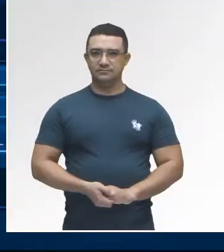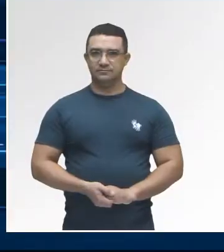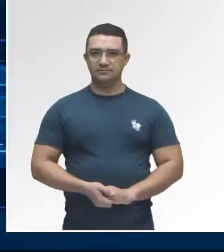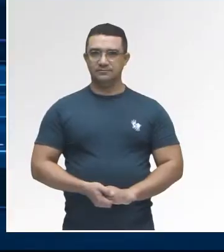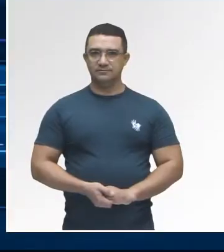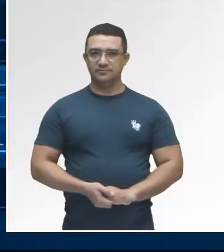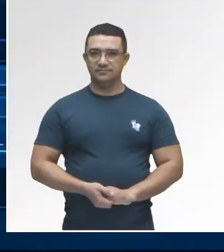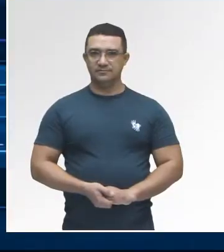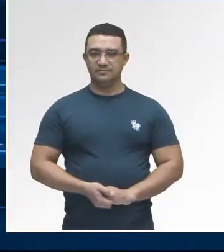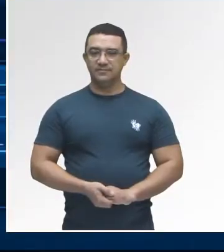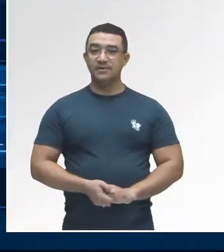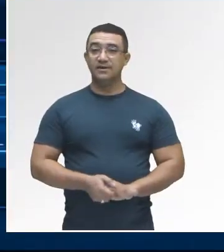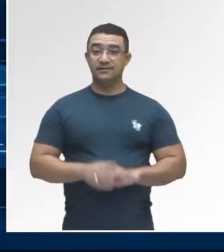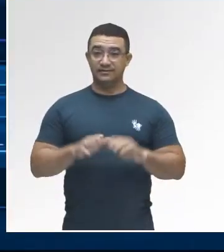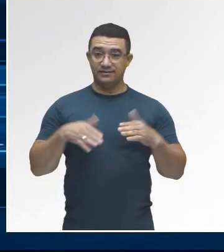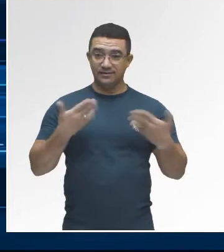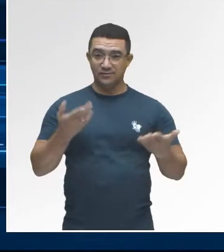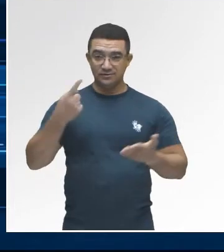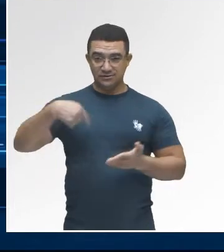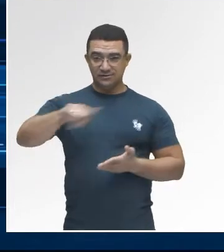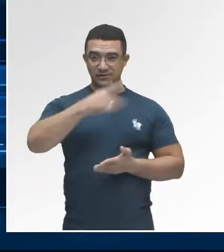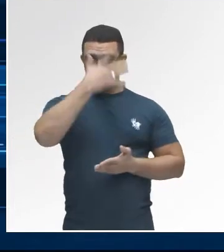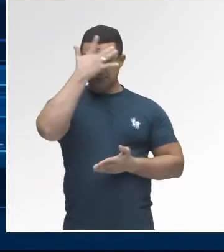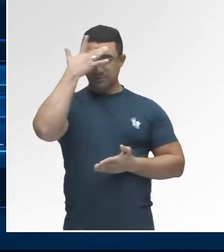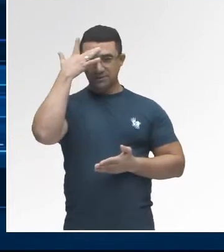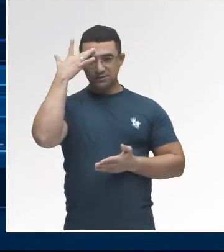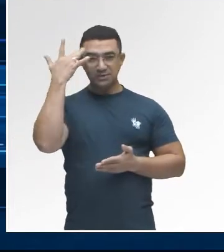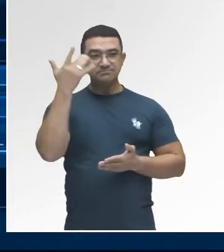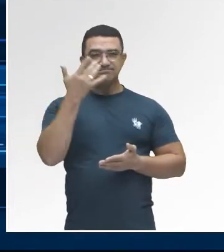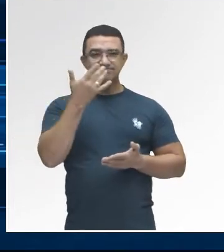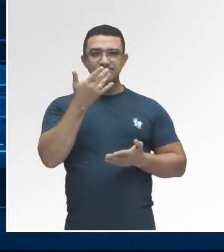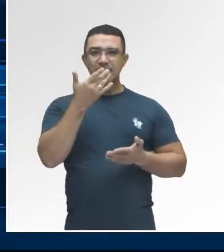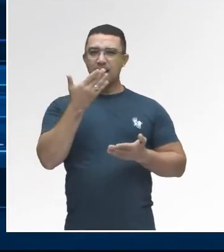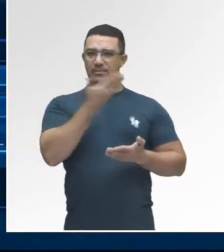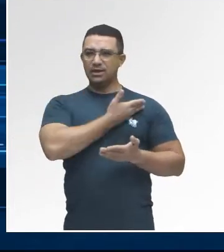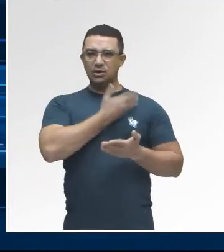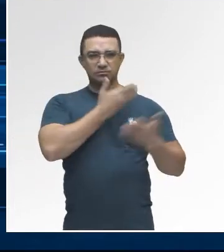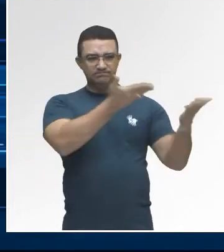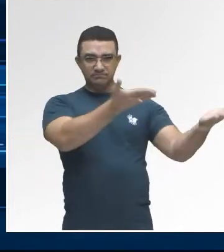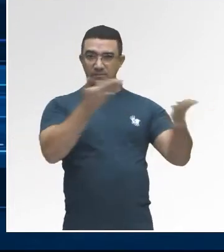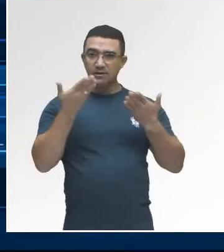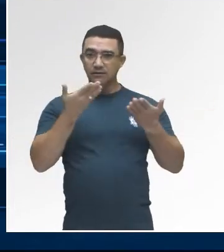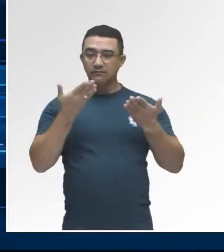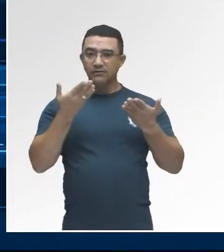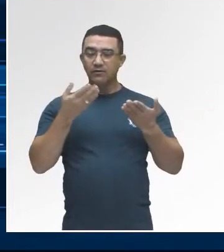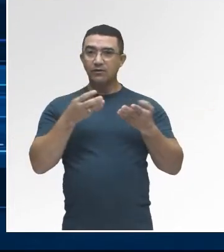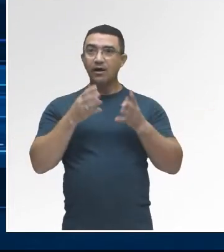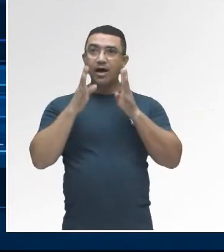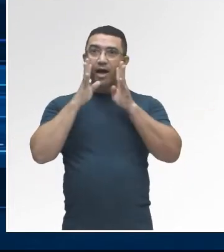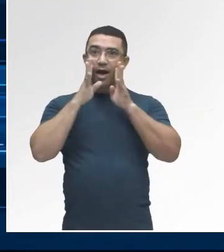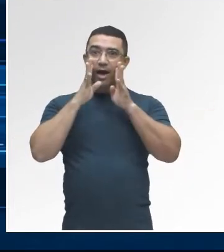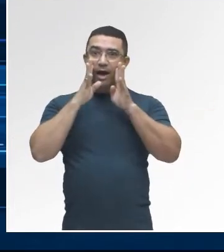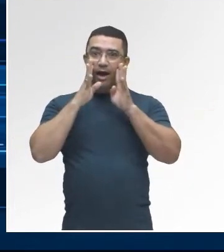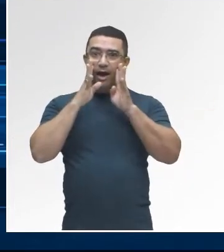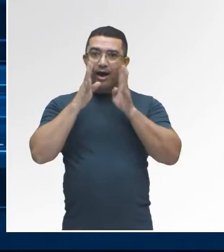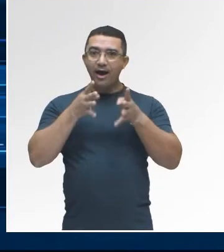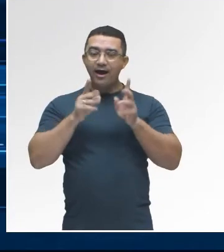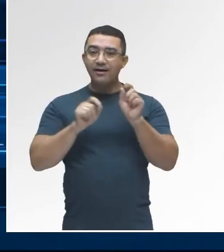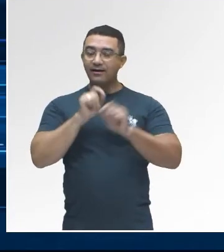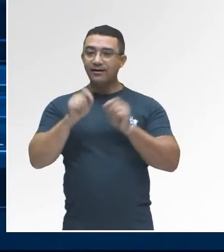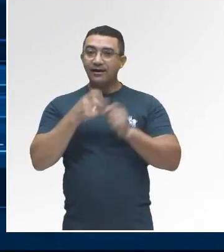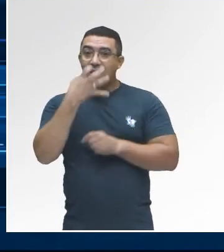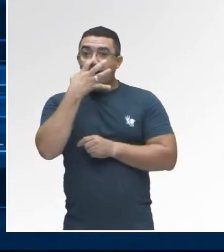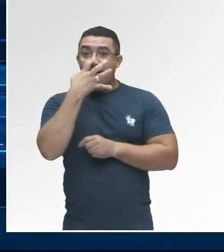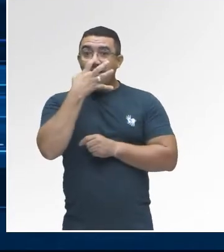Uau, né? Então, vocês viram ali os convidados super surpresos para as informações ali que os dois estavam contando, né? E vocês devem